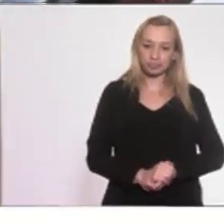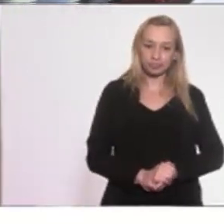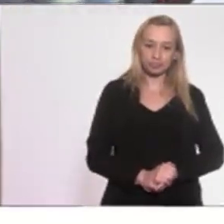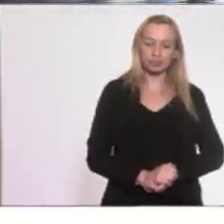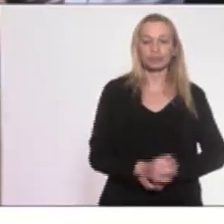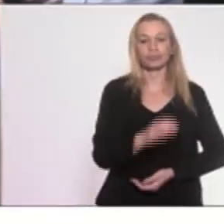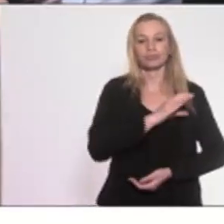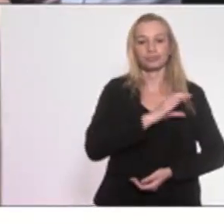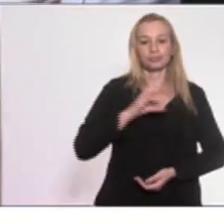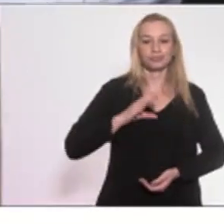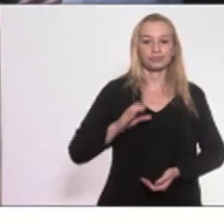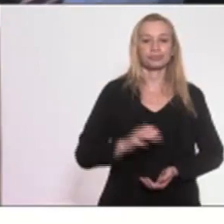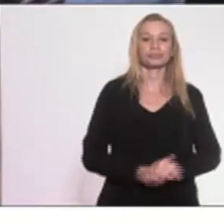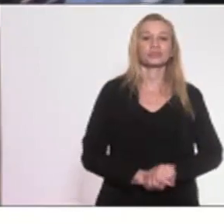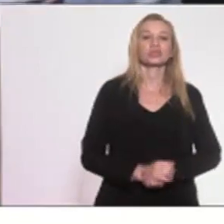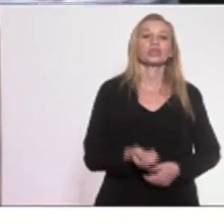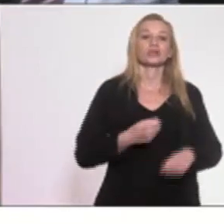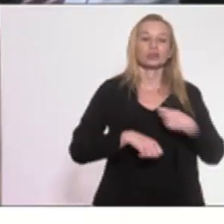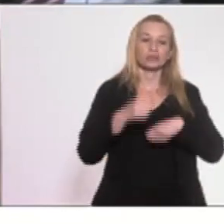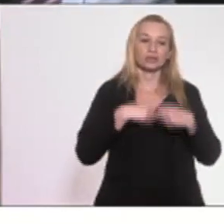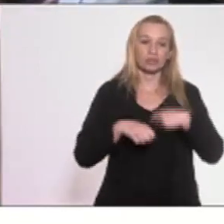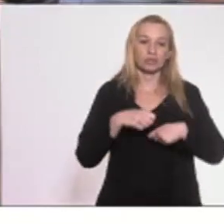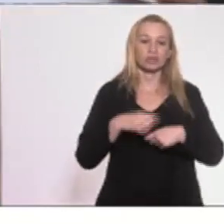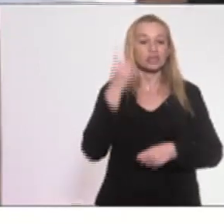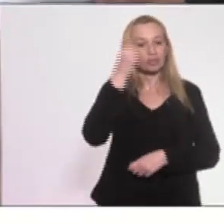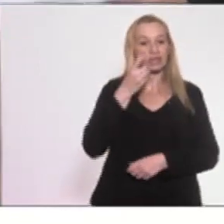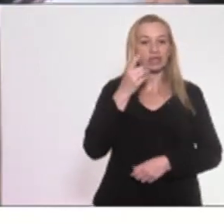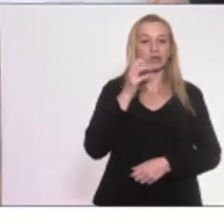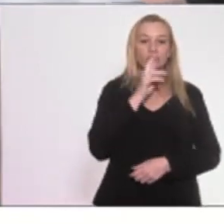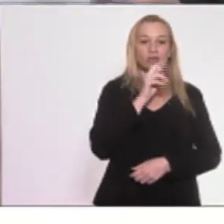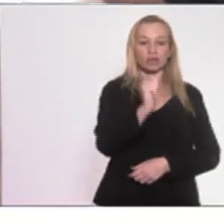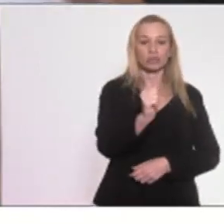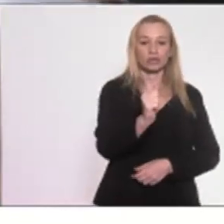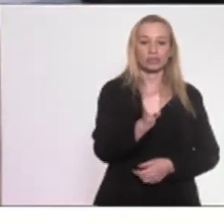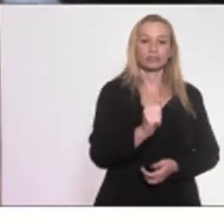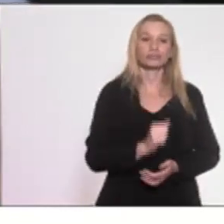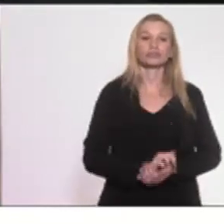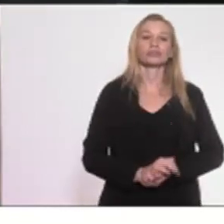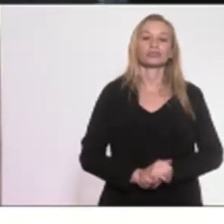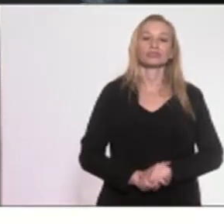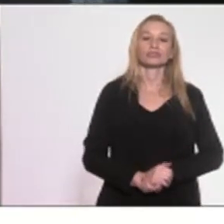Pela Comissão de Orçamento, deputado Rodrigo Amorim.